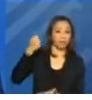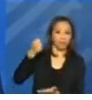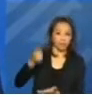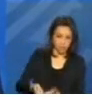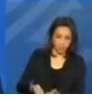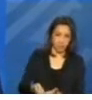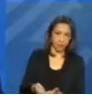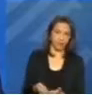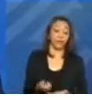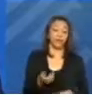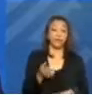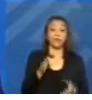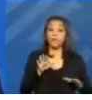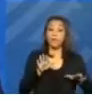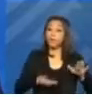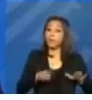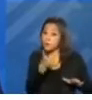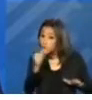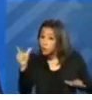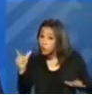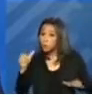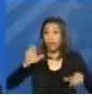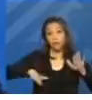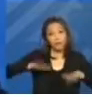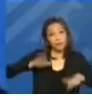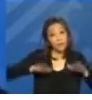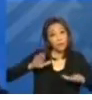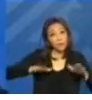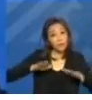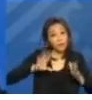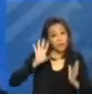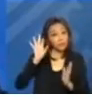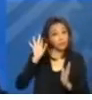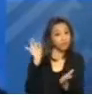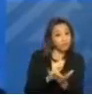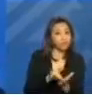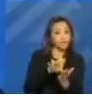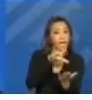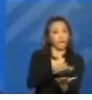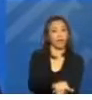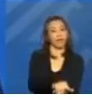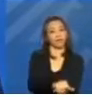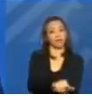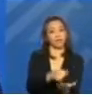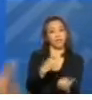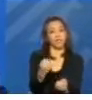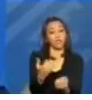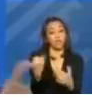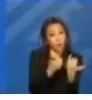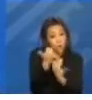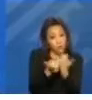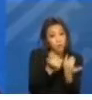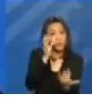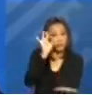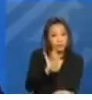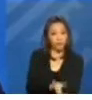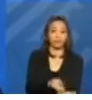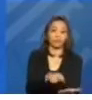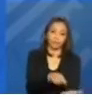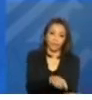dependem exatamente da validação do cadastro. No cadastro único, nós já temos a base toda, de novo,